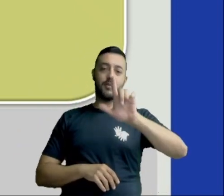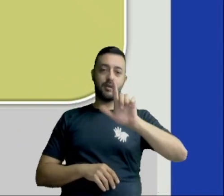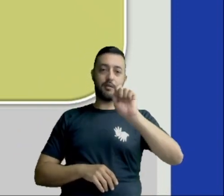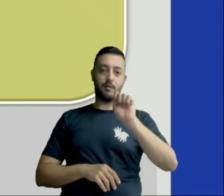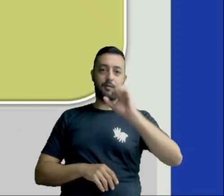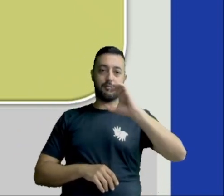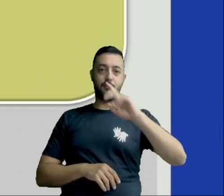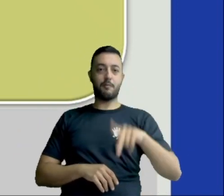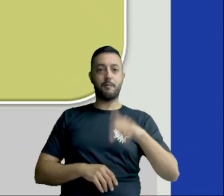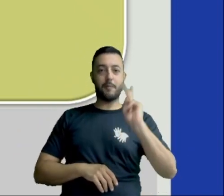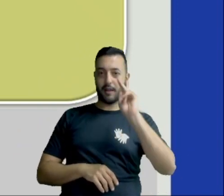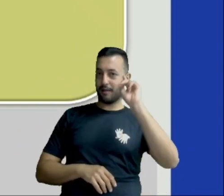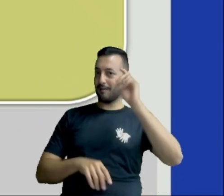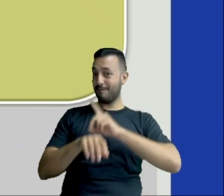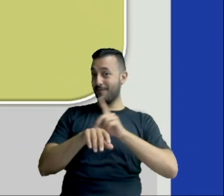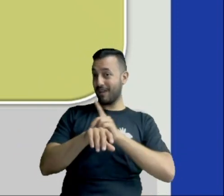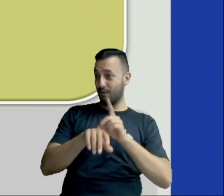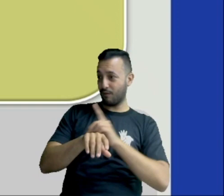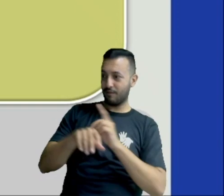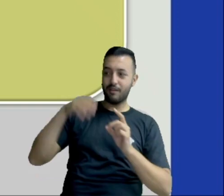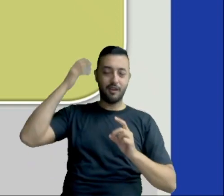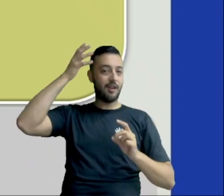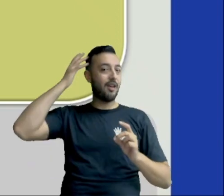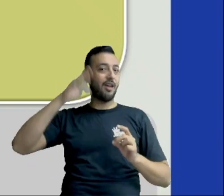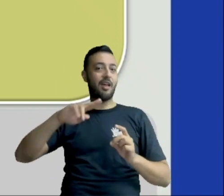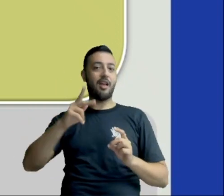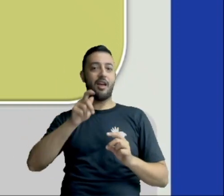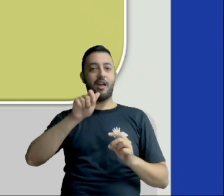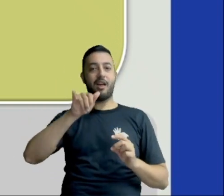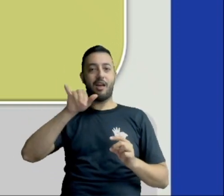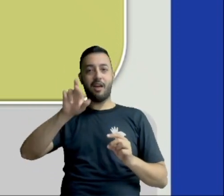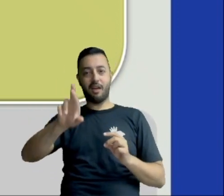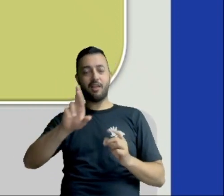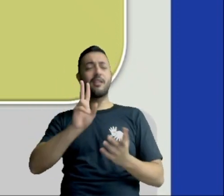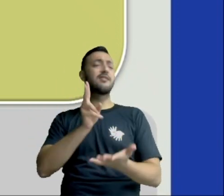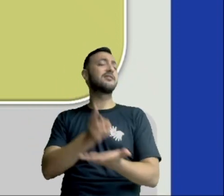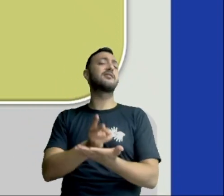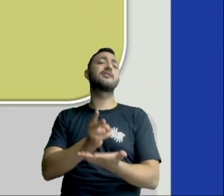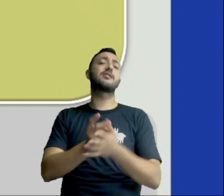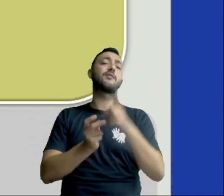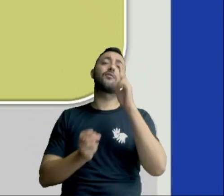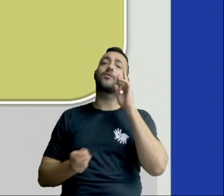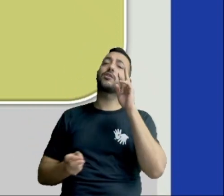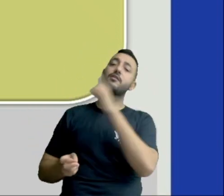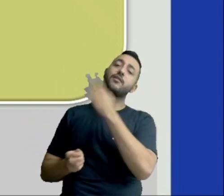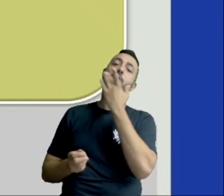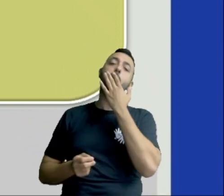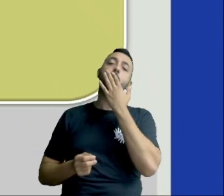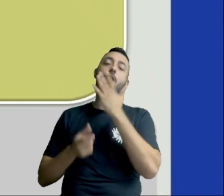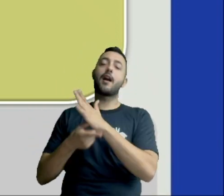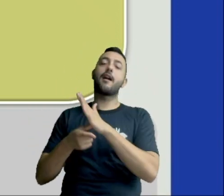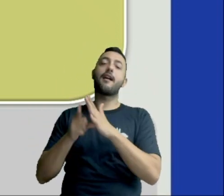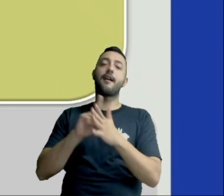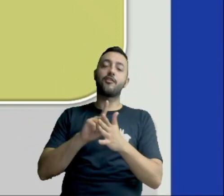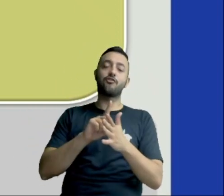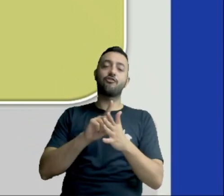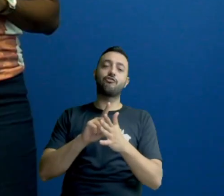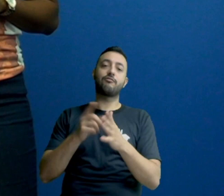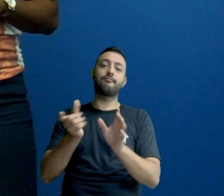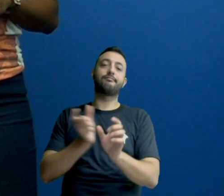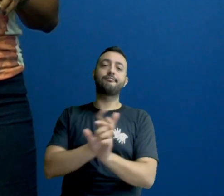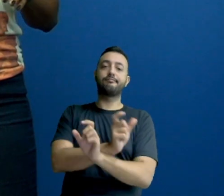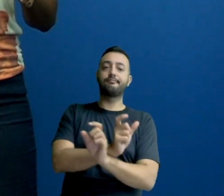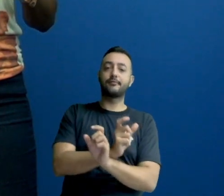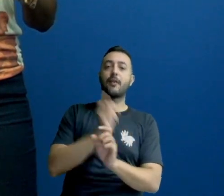Eu tenho cabelos pretos. Então, dá uma olhadinha sempre na cor antes e pode falar sem nenhuma